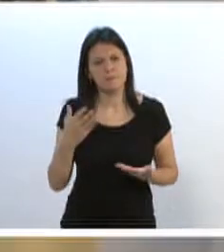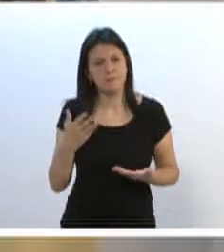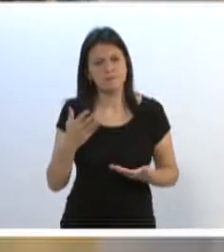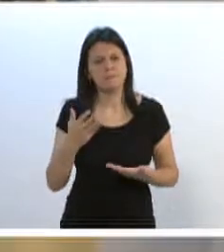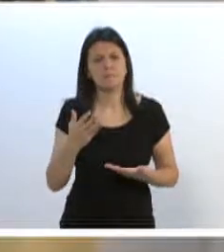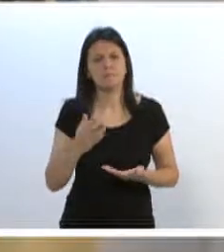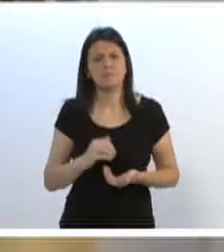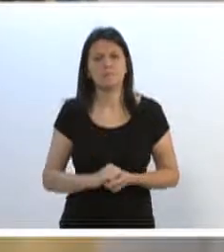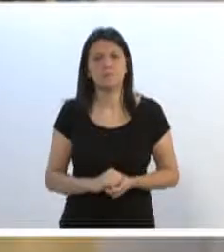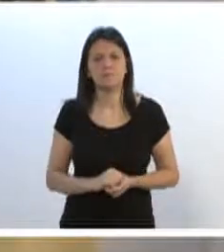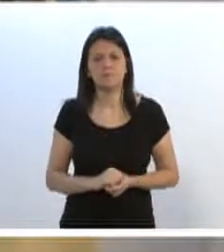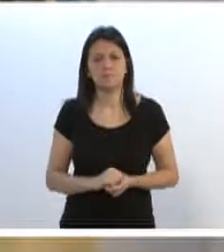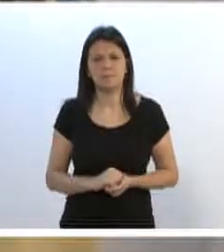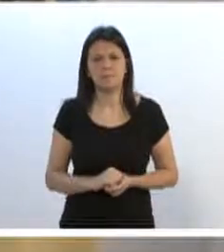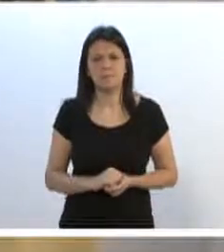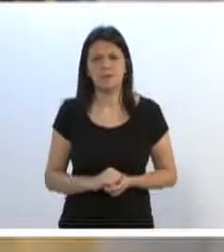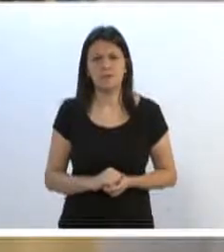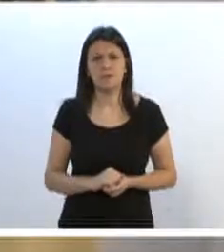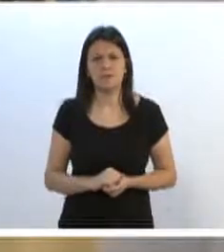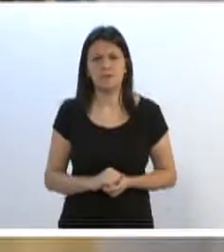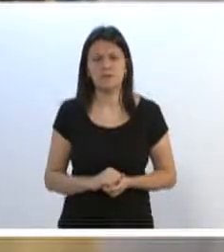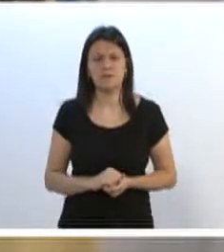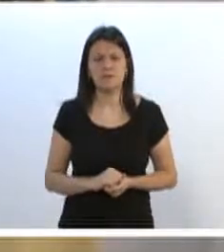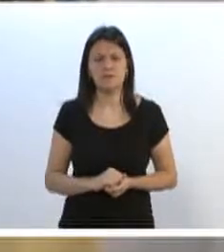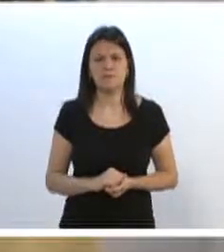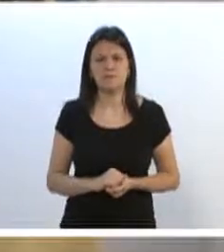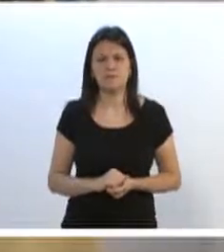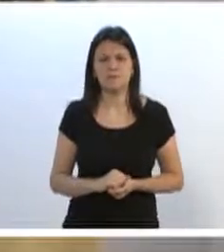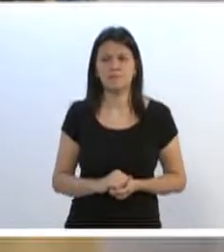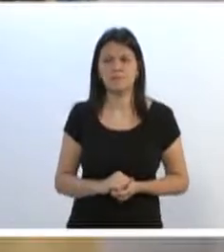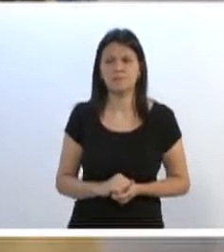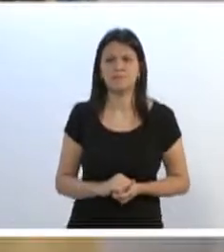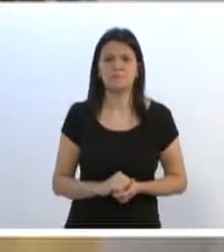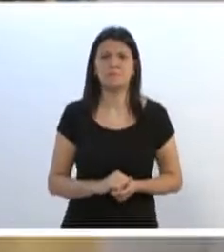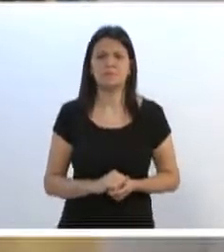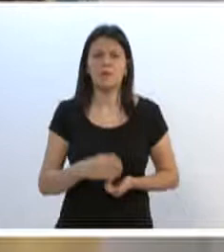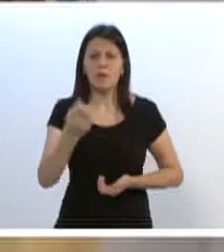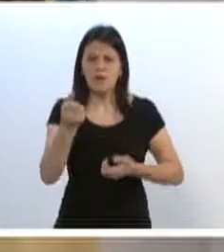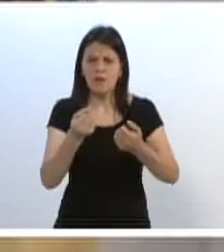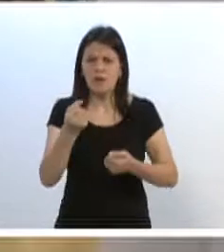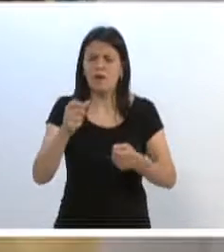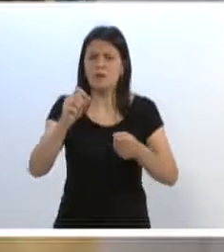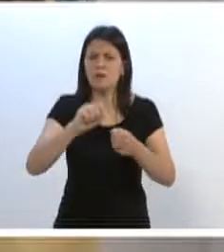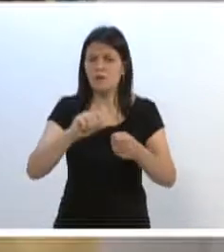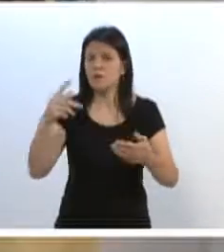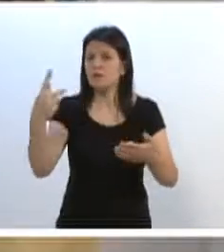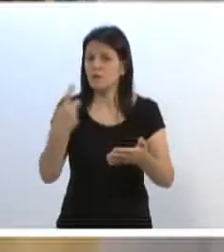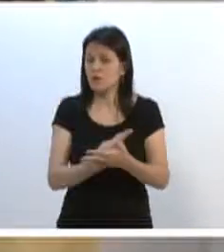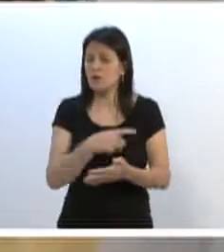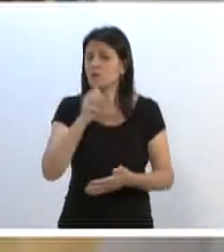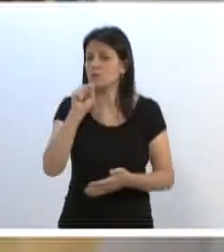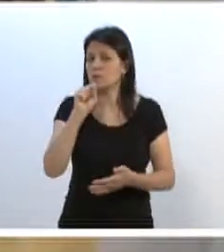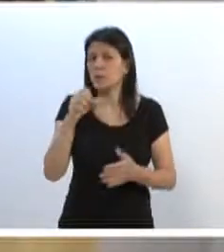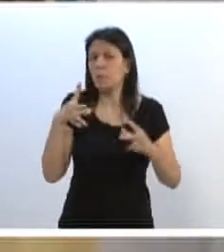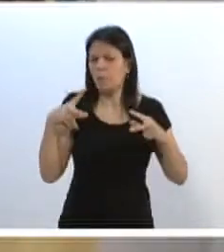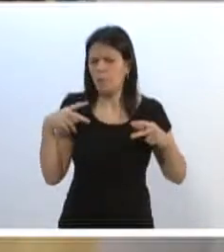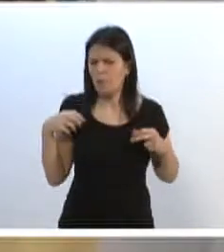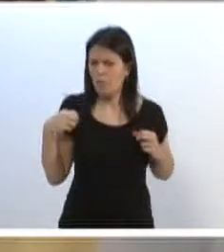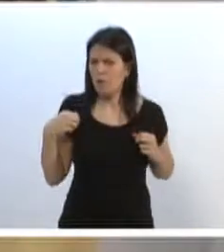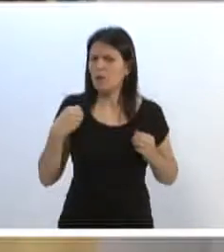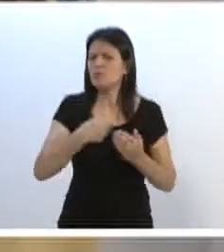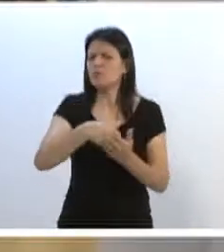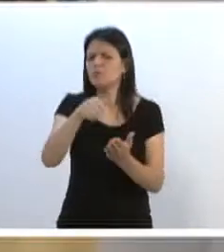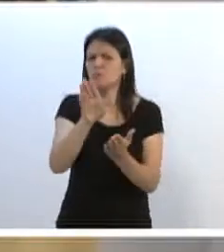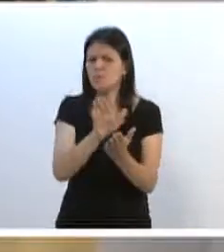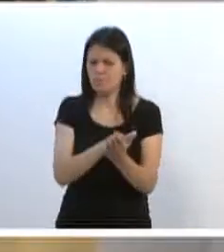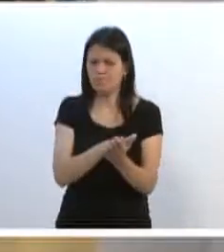alguns, uma grande maioria desses com irregularidades, vereador Silvio, e eu acho que deve ser